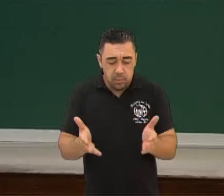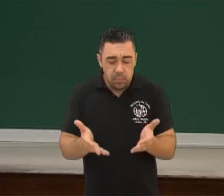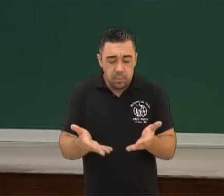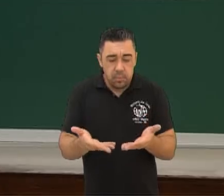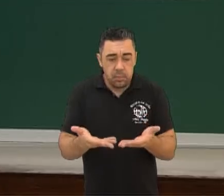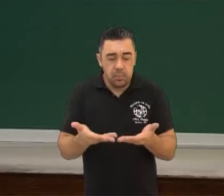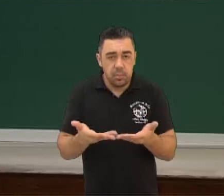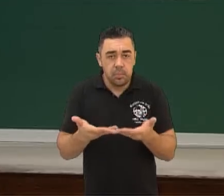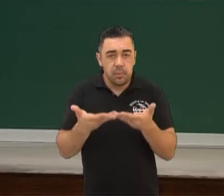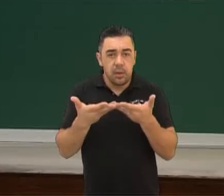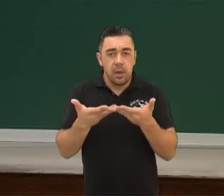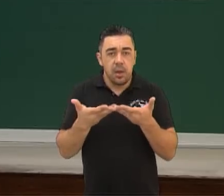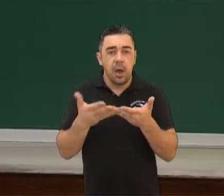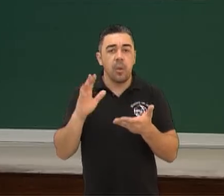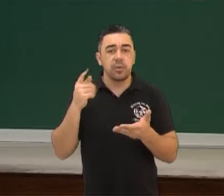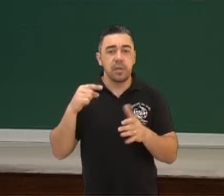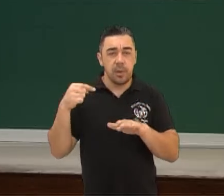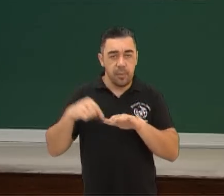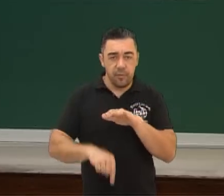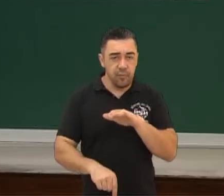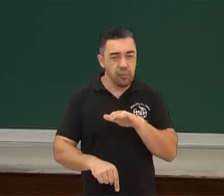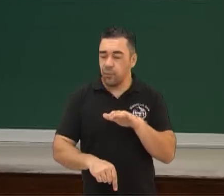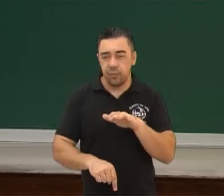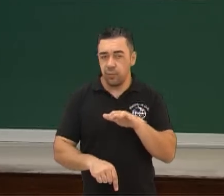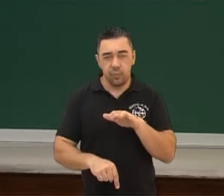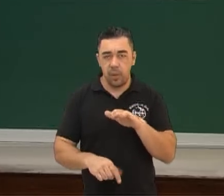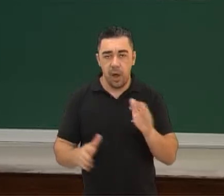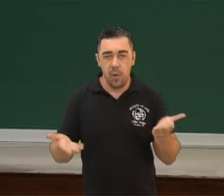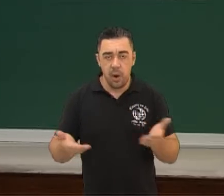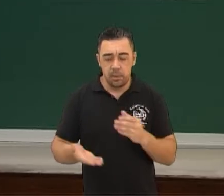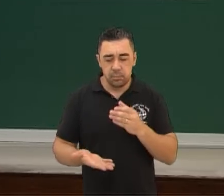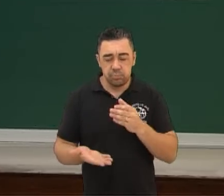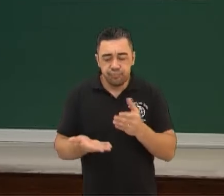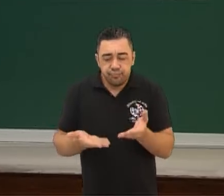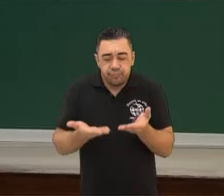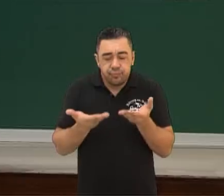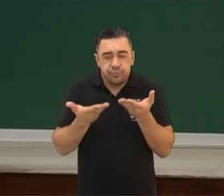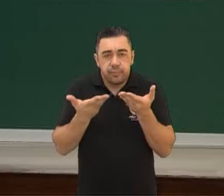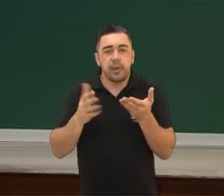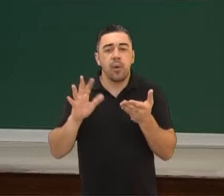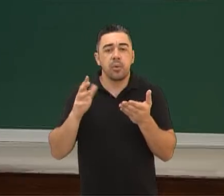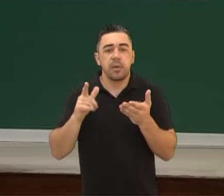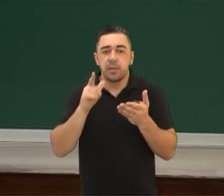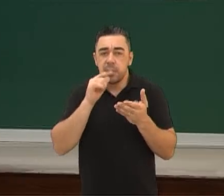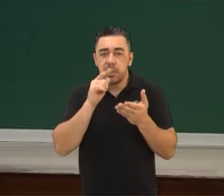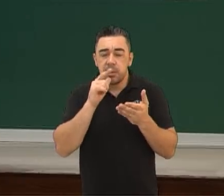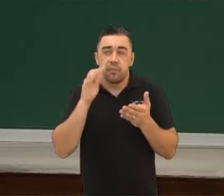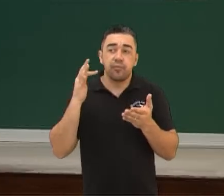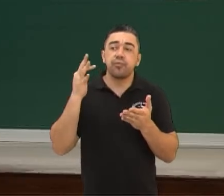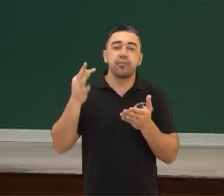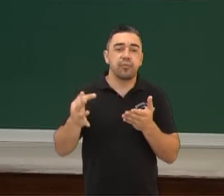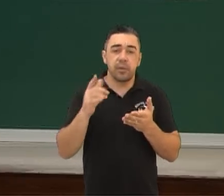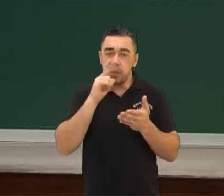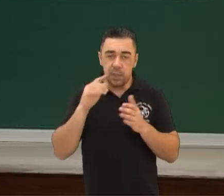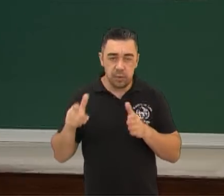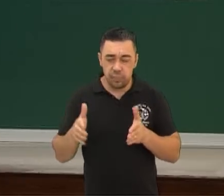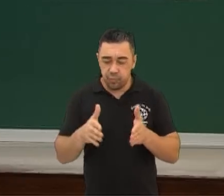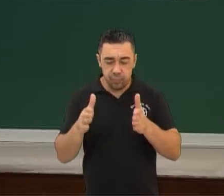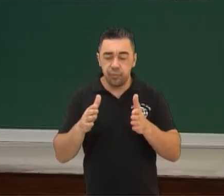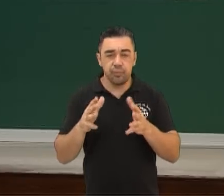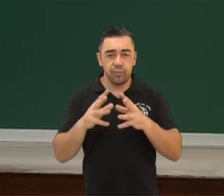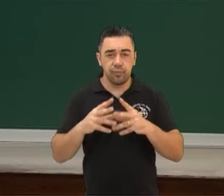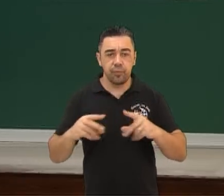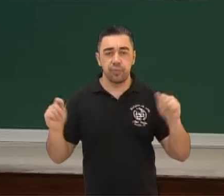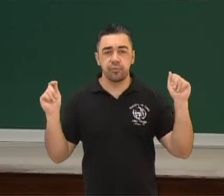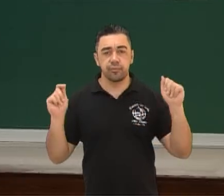a profundidade do rio ela vai diminuir, porque ele vai sendo depositado ali no seu fundo, muitos